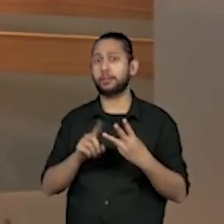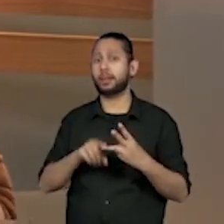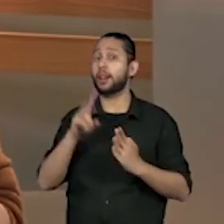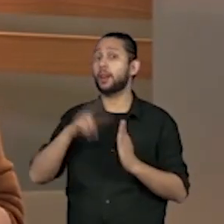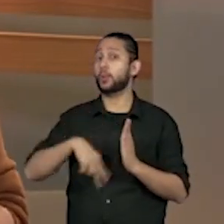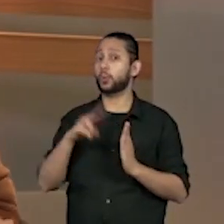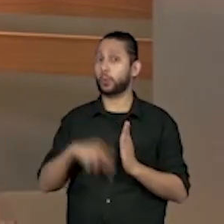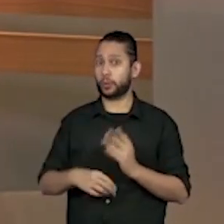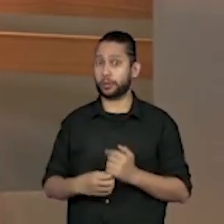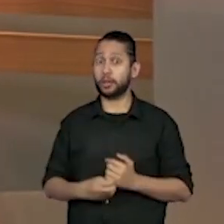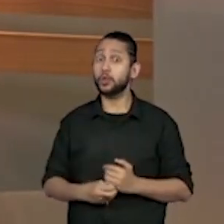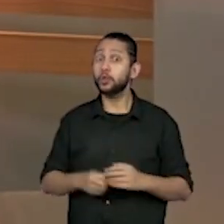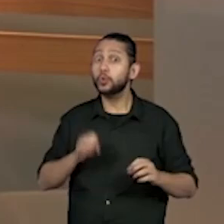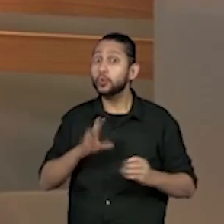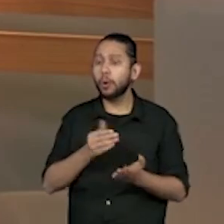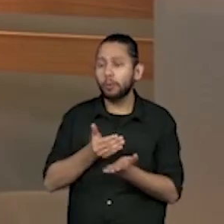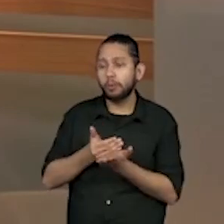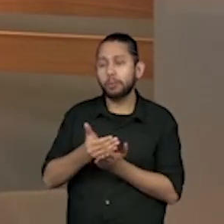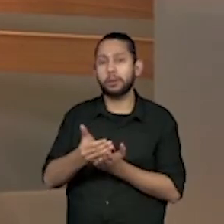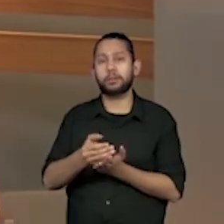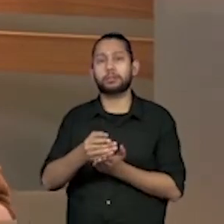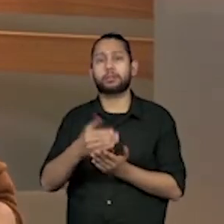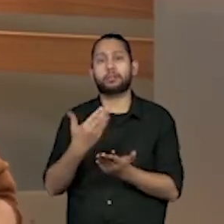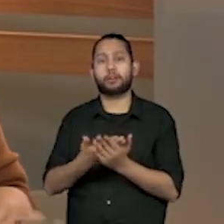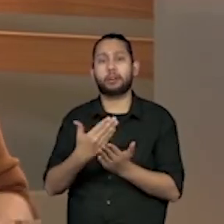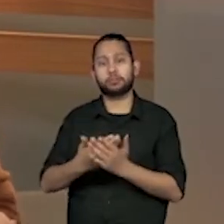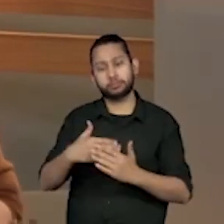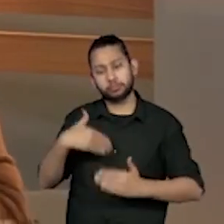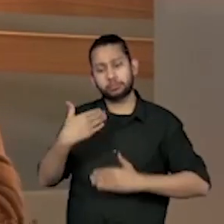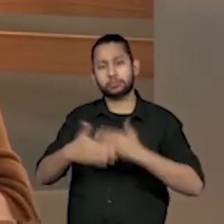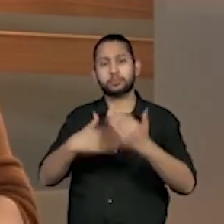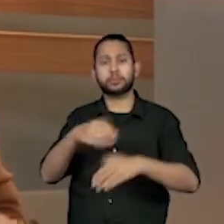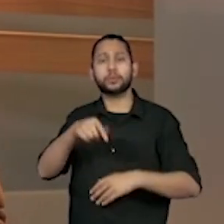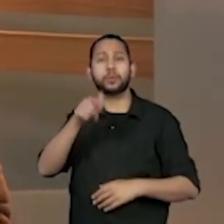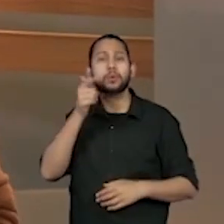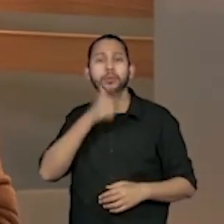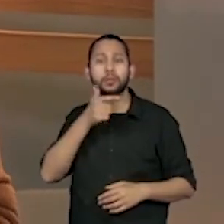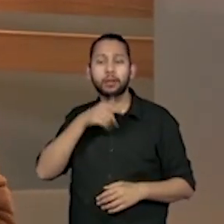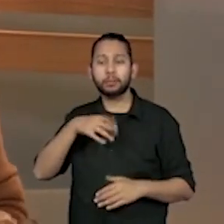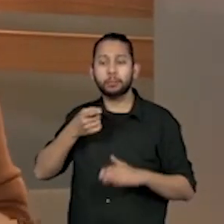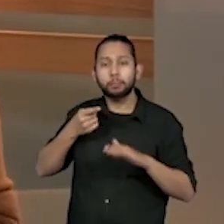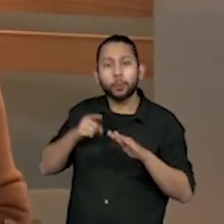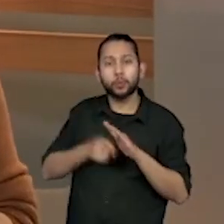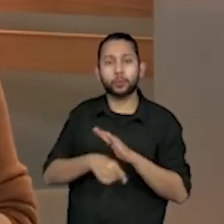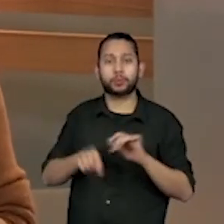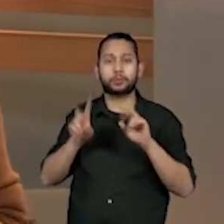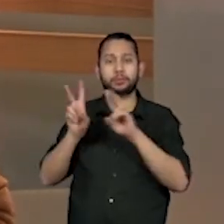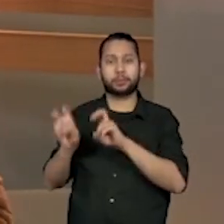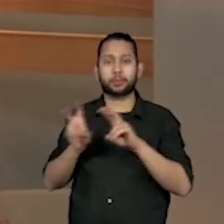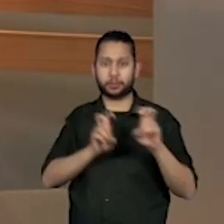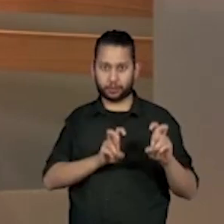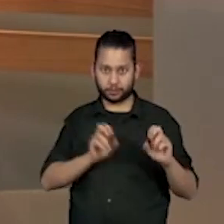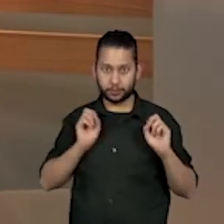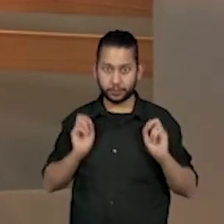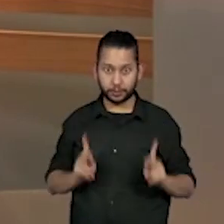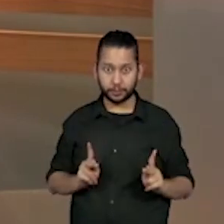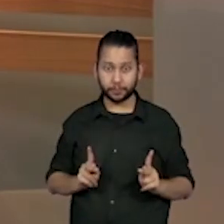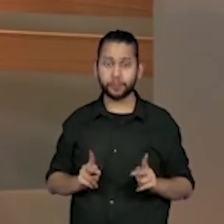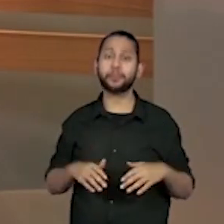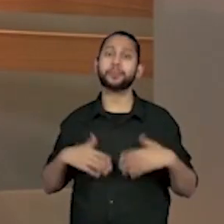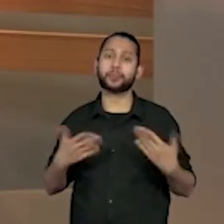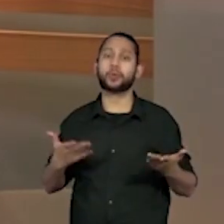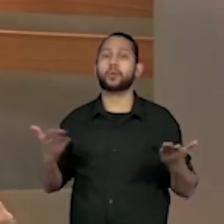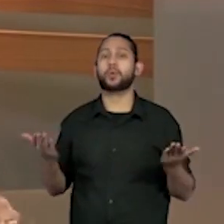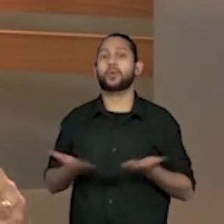uma introdução para que a gente, nas próximas aulas, consiga nos aprofundar um pouquinho mais nesses assuntos, certo? Então,